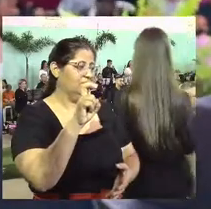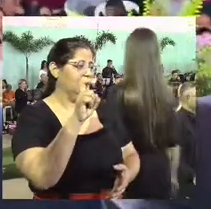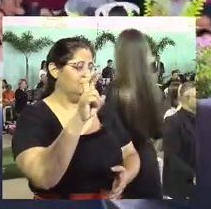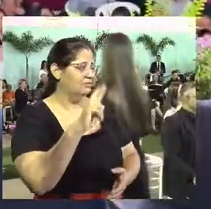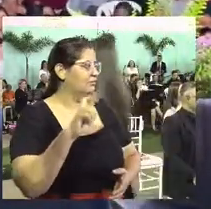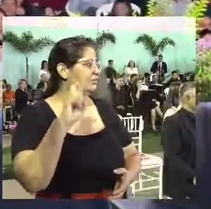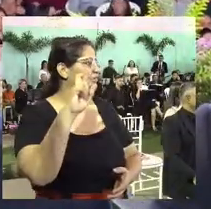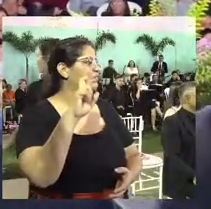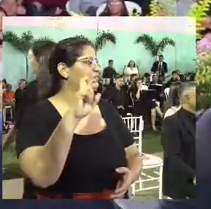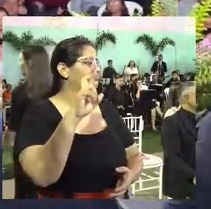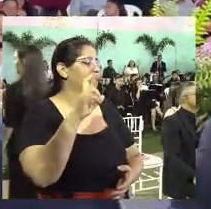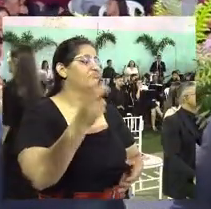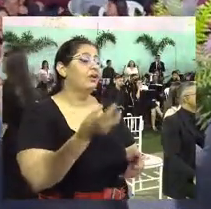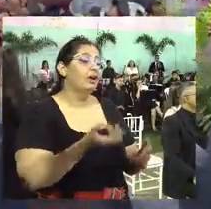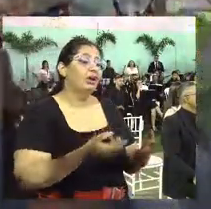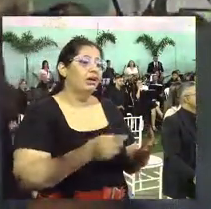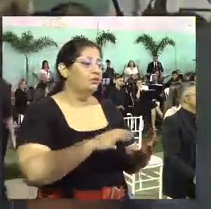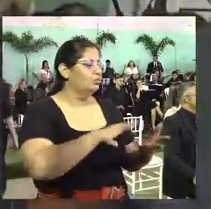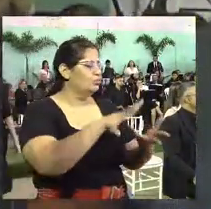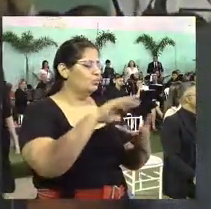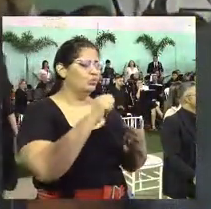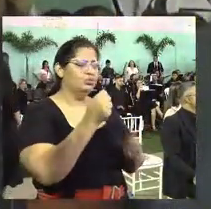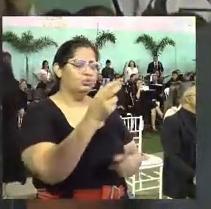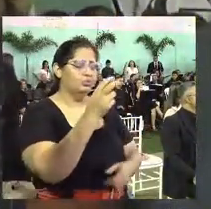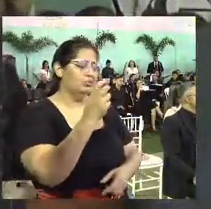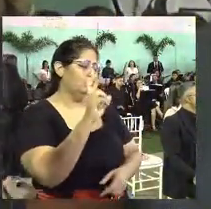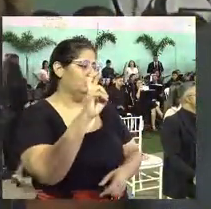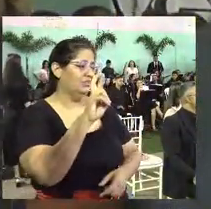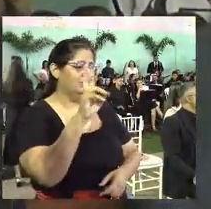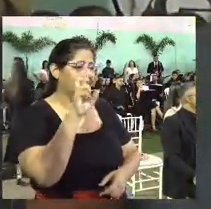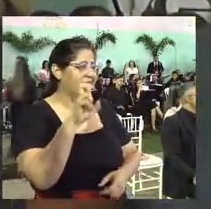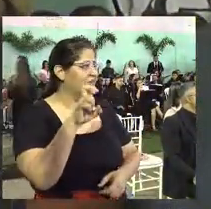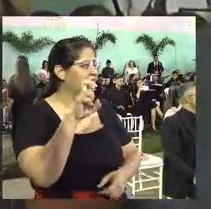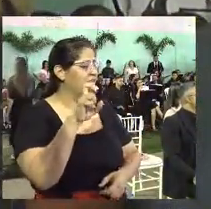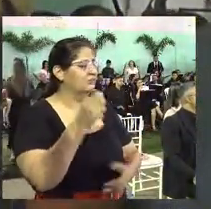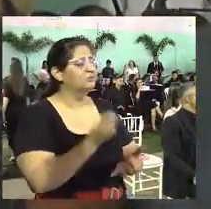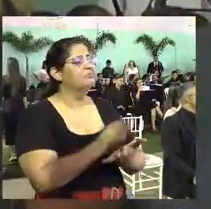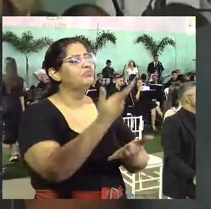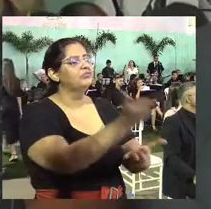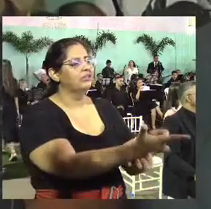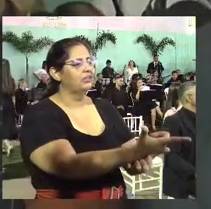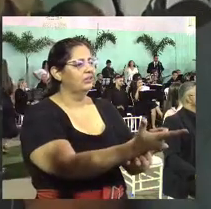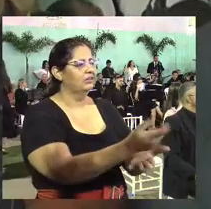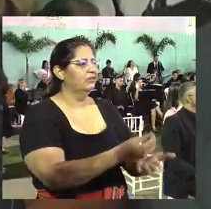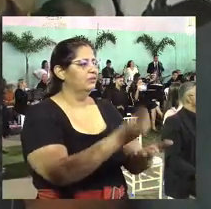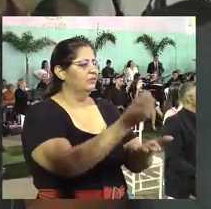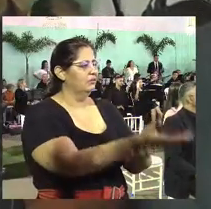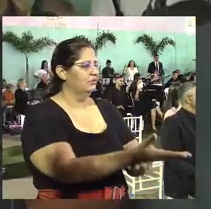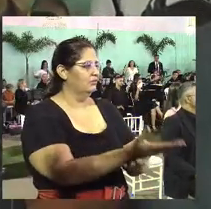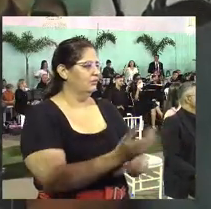era nossa maior oferta e Nós demos a nossa melhor oferta